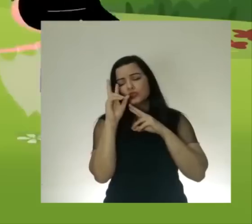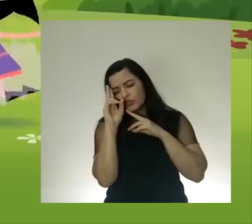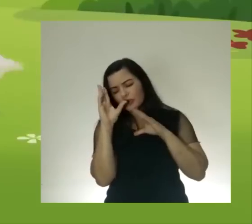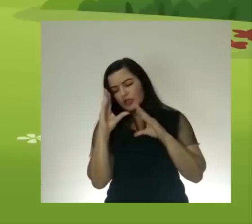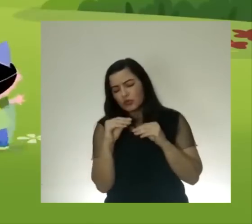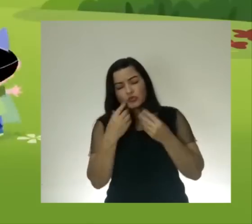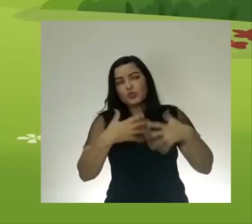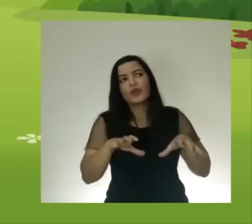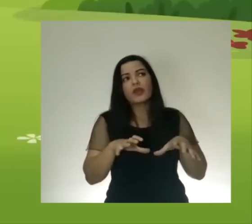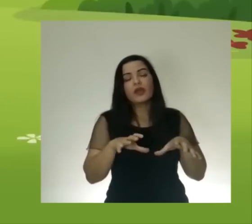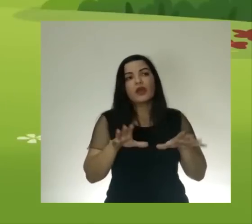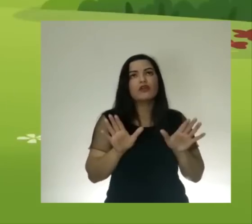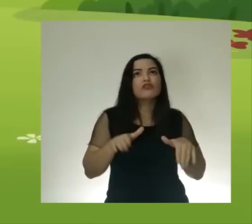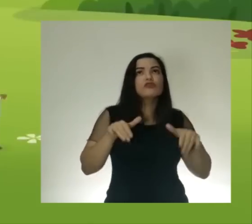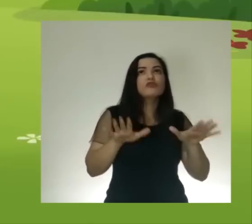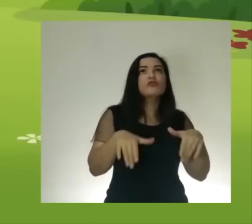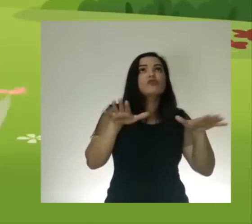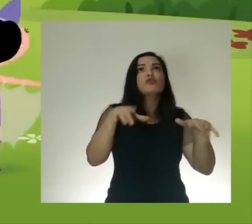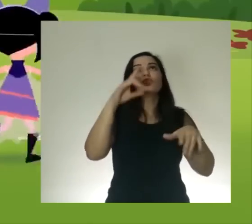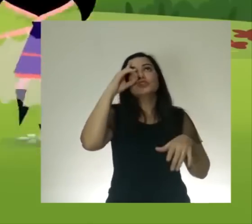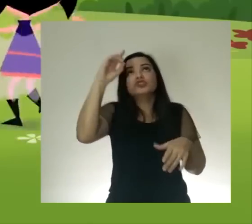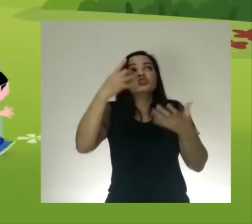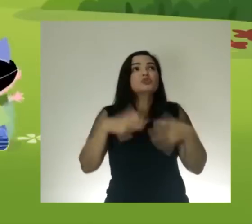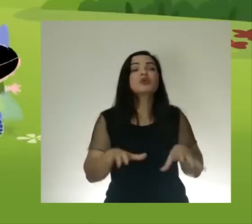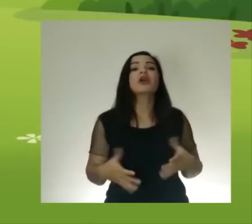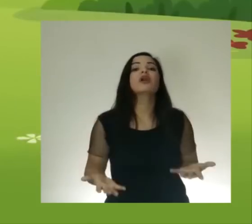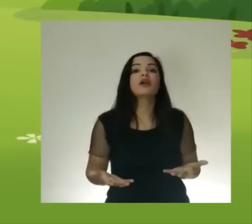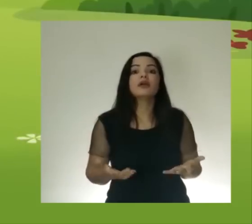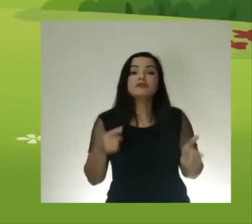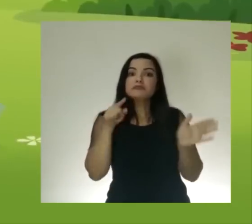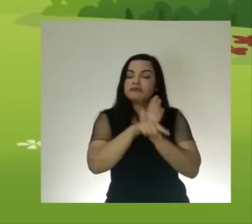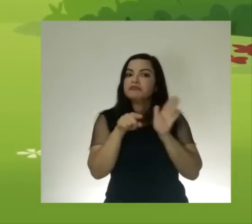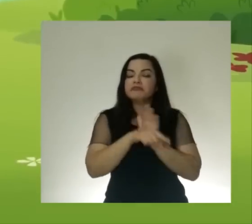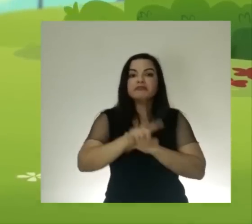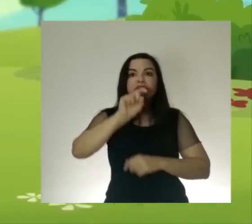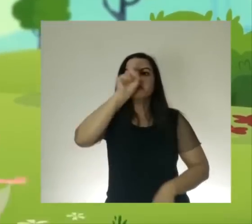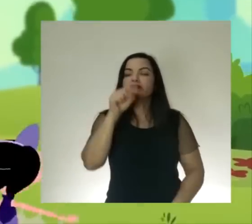dia? Ah, são tantas perguntas!